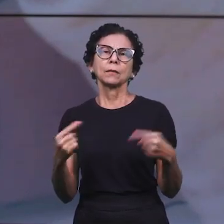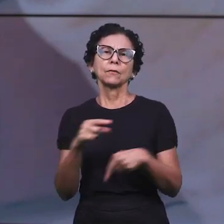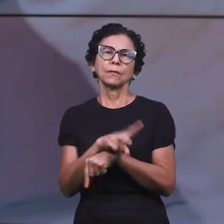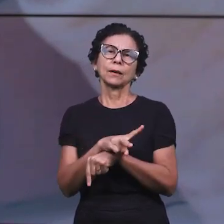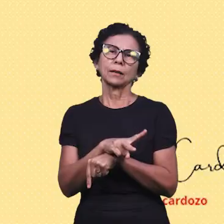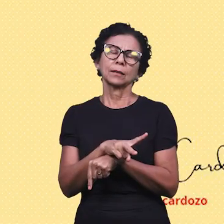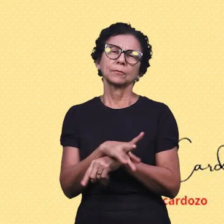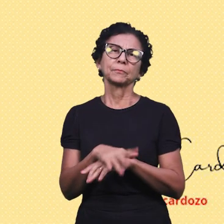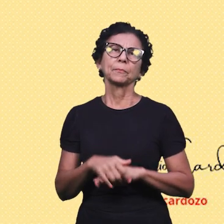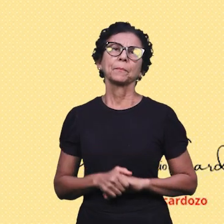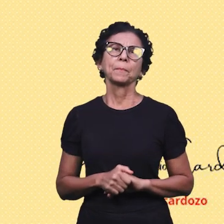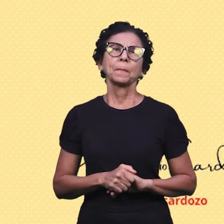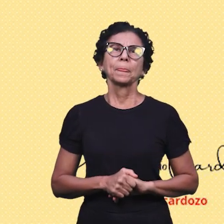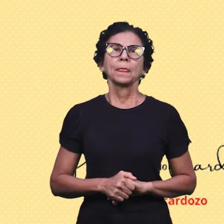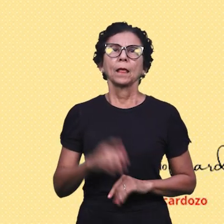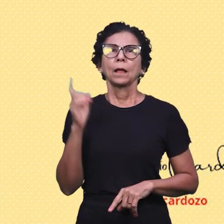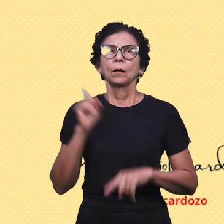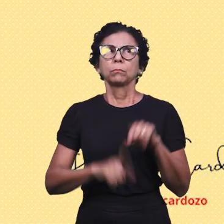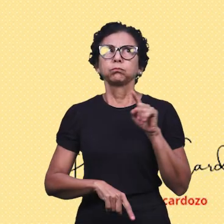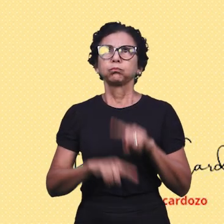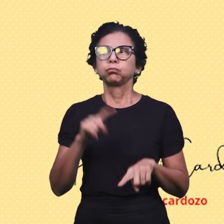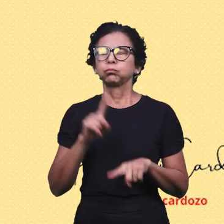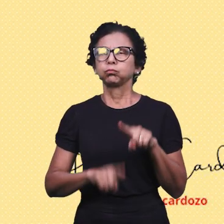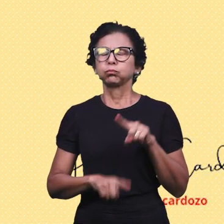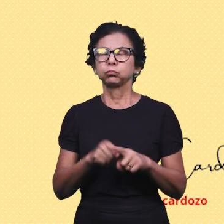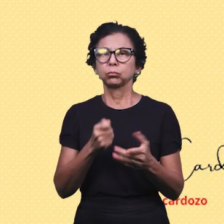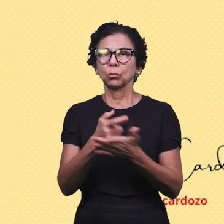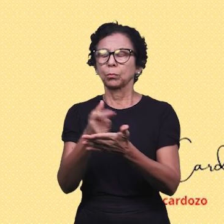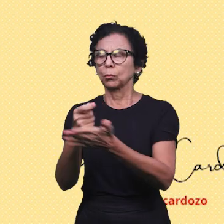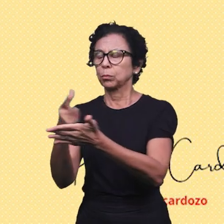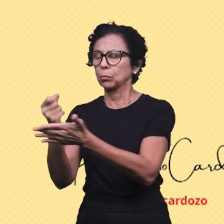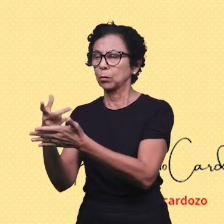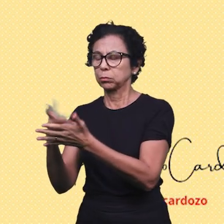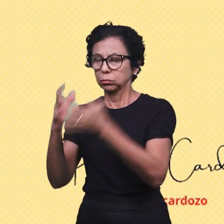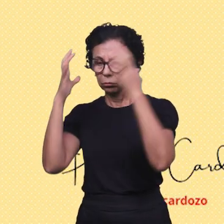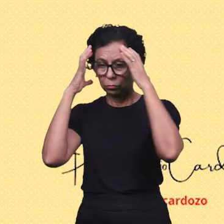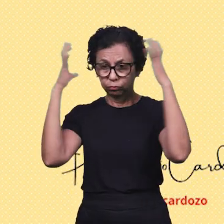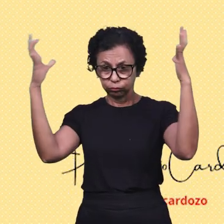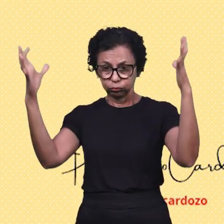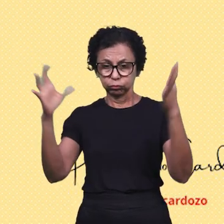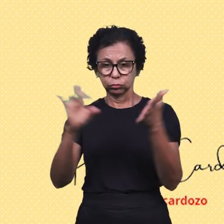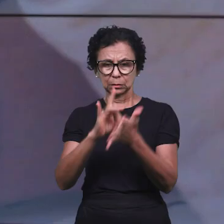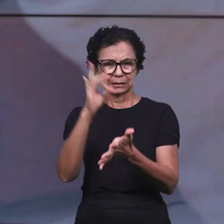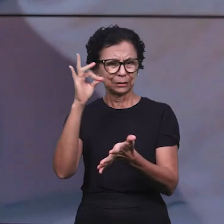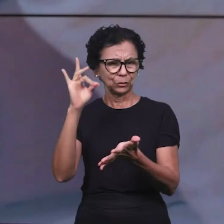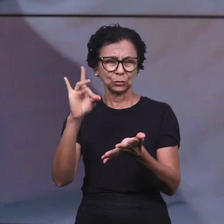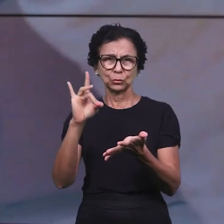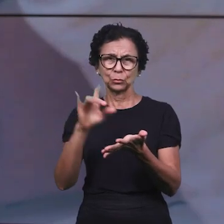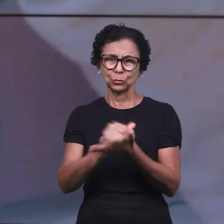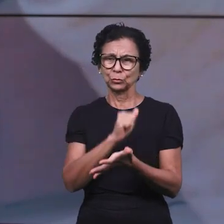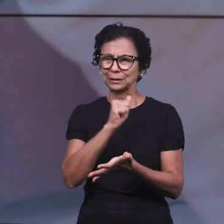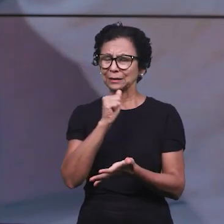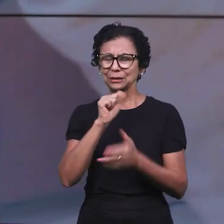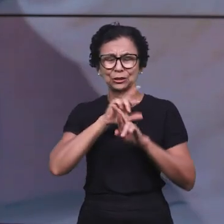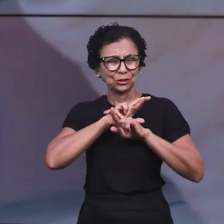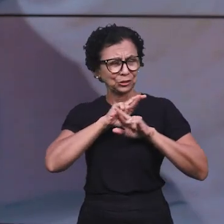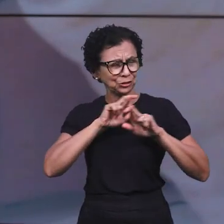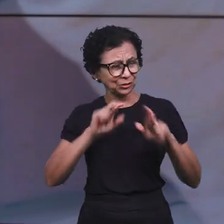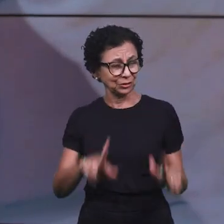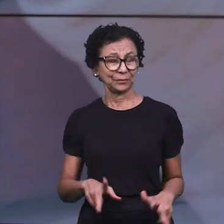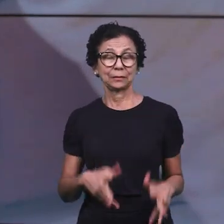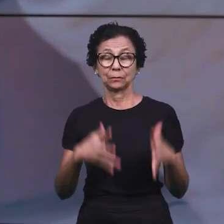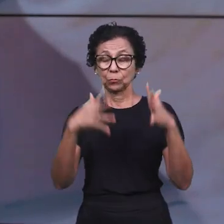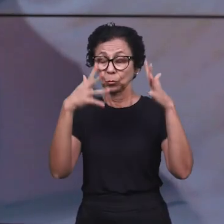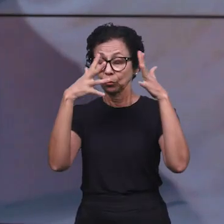vagas. Excesso de material, adquirir muito material, vários livros, assinaturas diferentes, isso acaba te